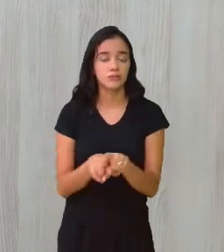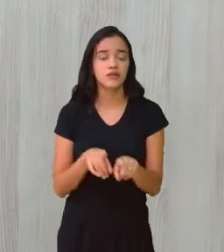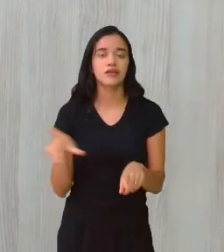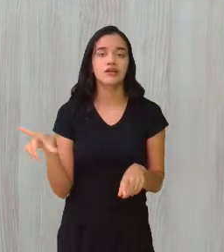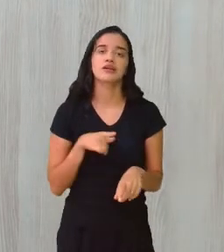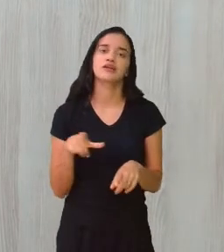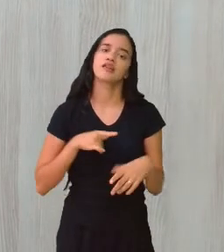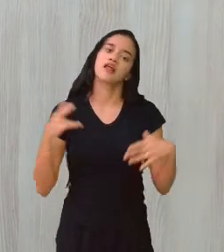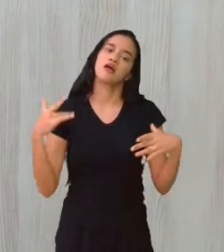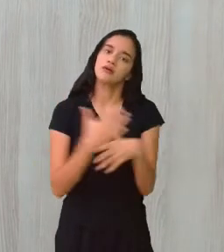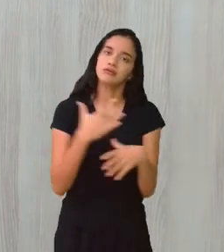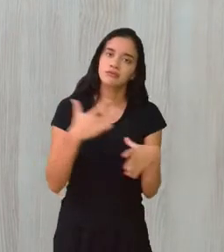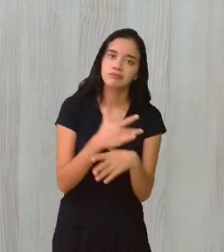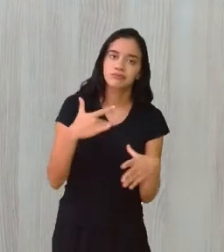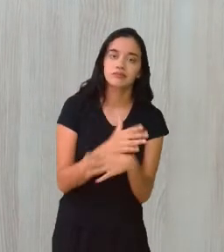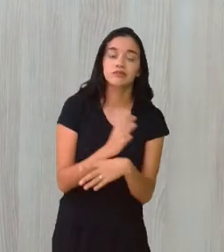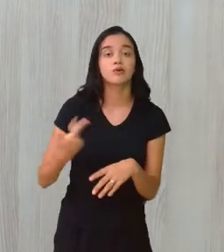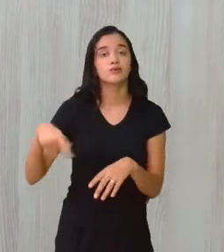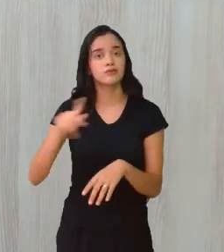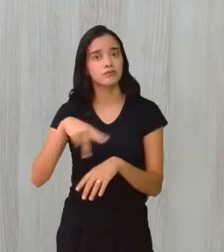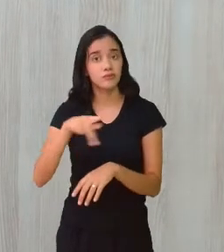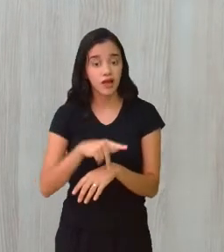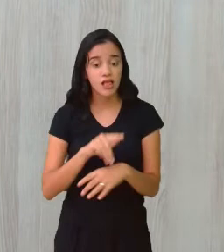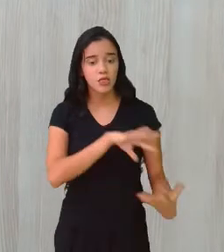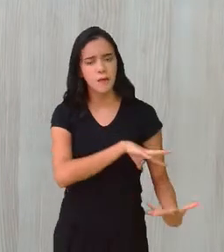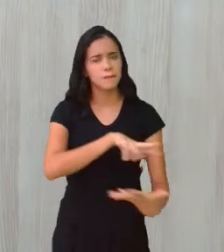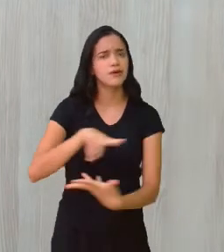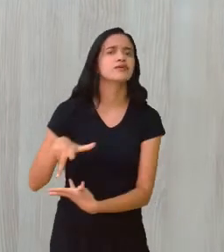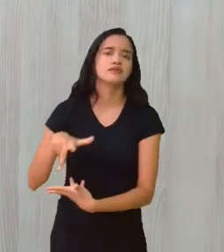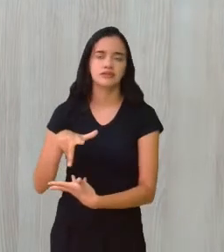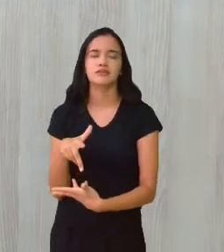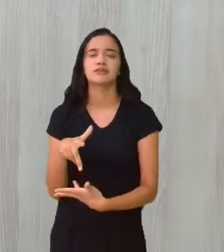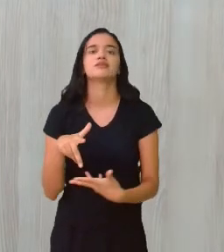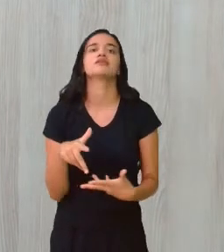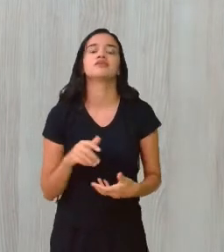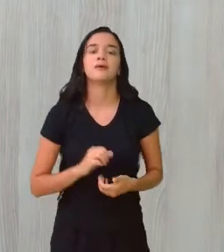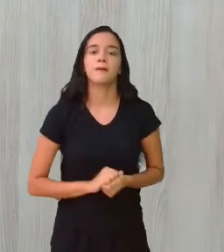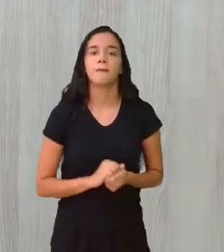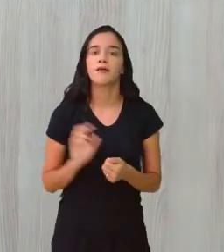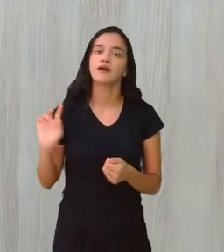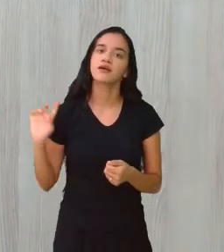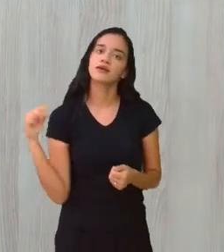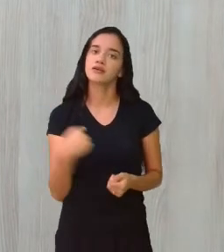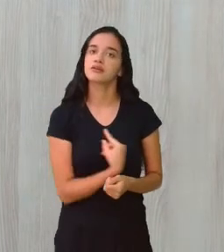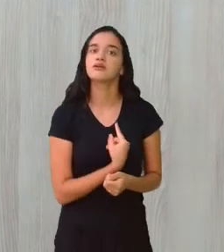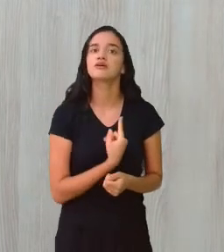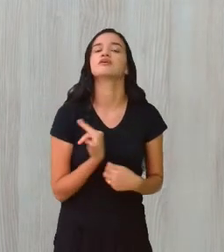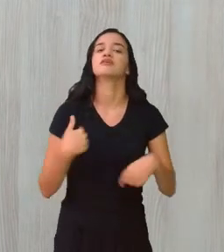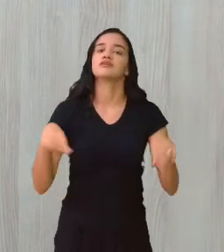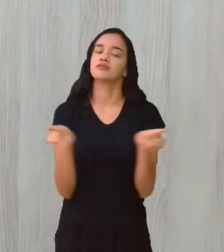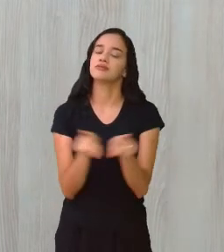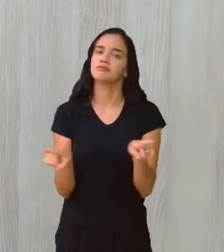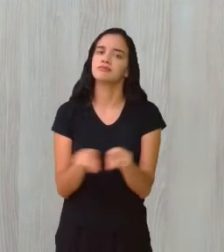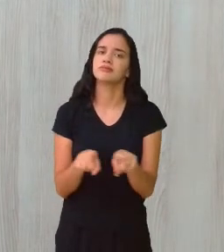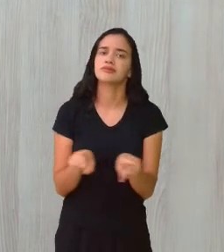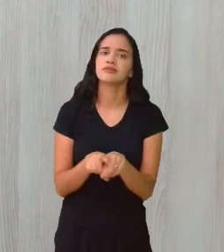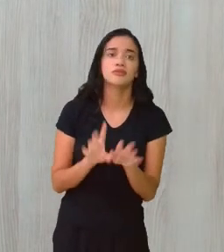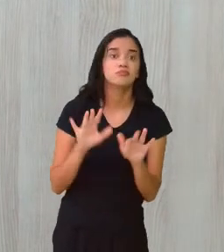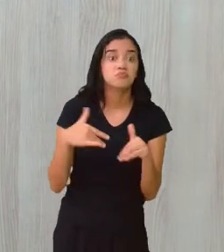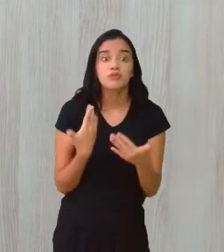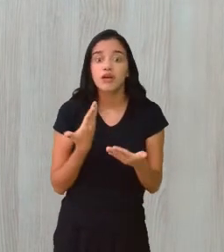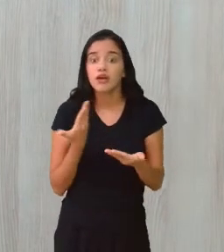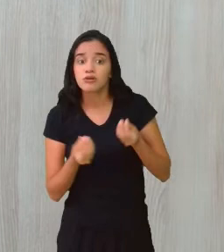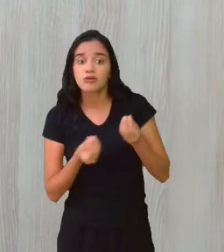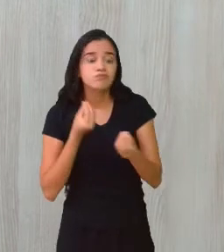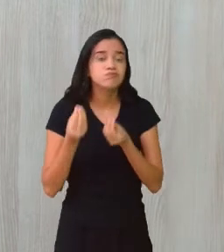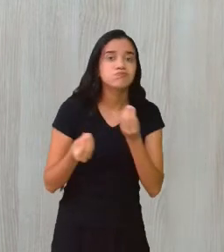na nossa cidade, no nosso país, no planeta, né, a nível global, a gente também fica sem saber para